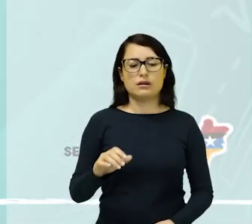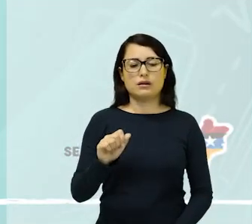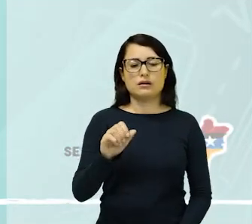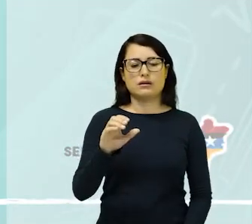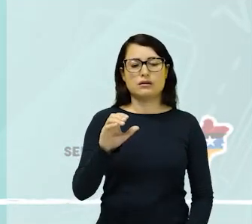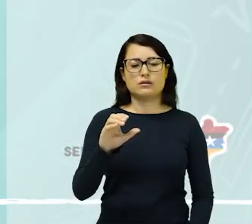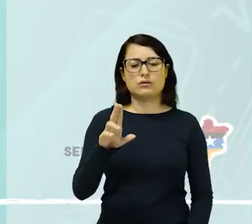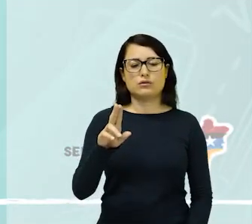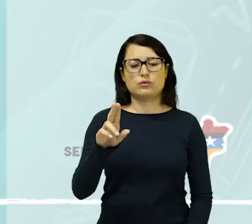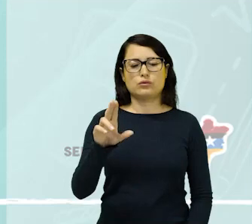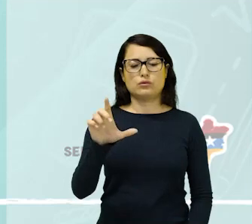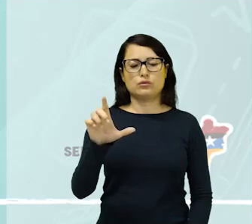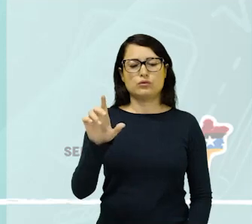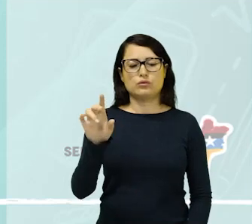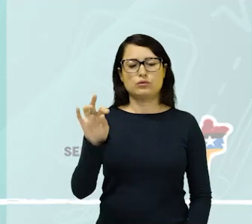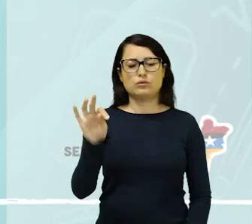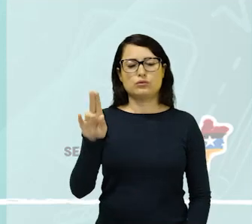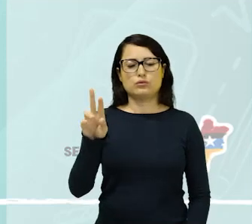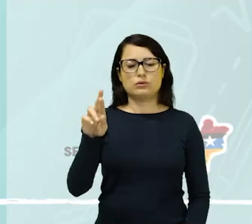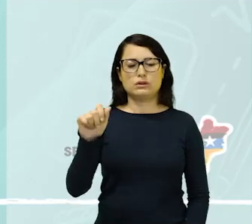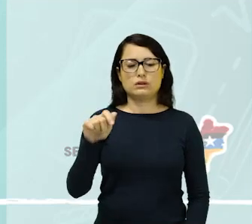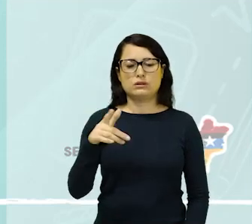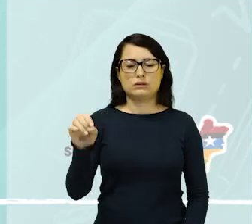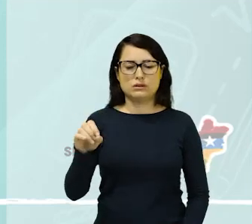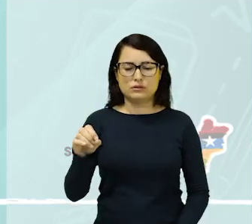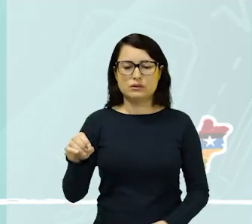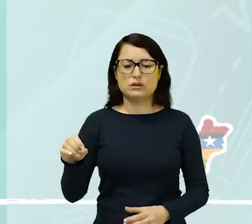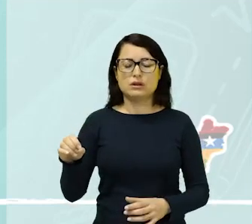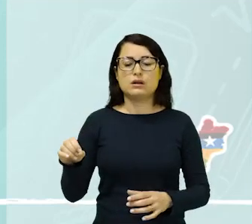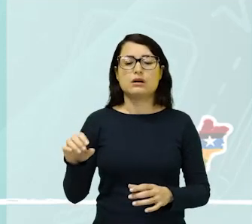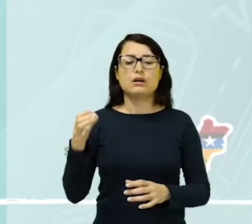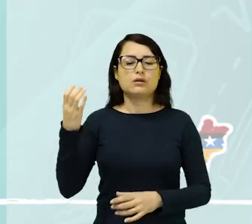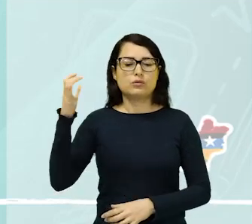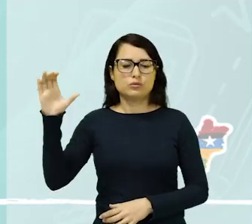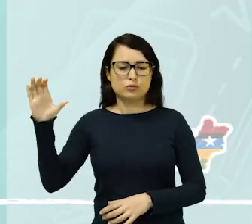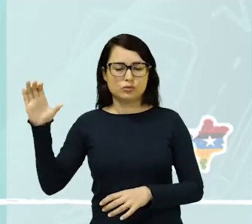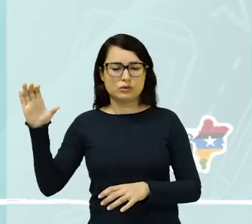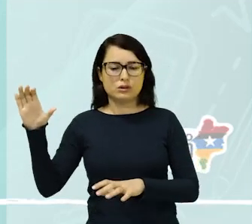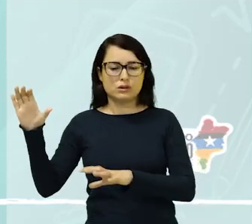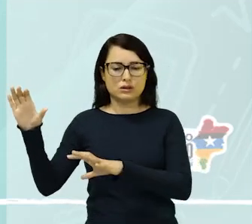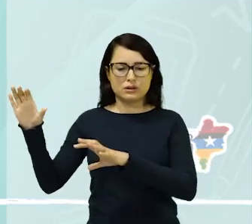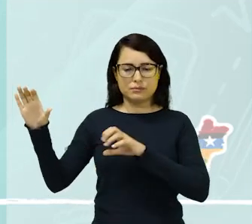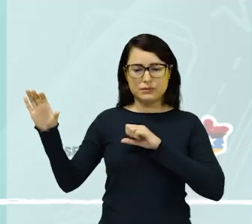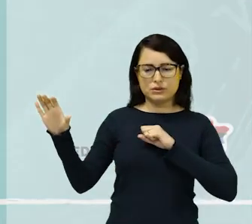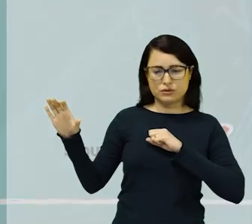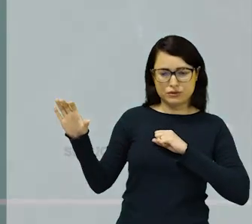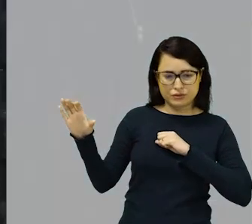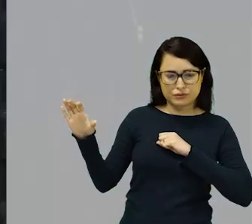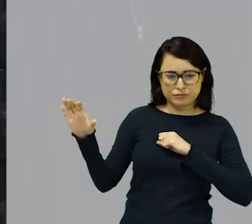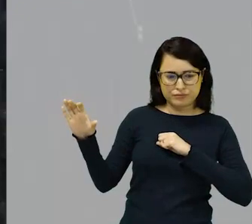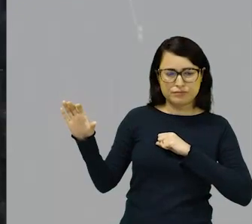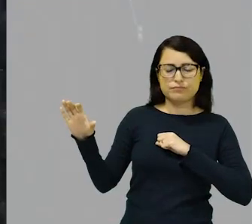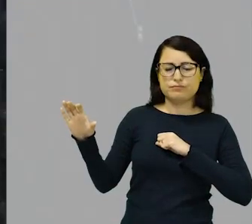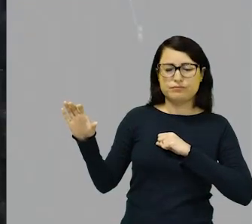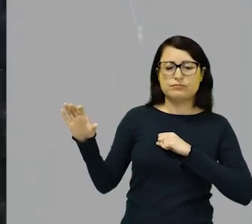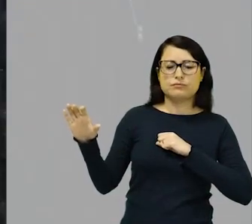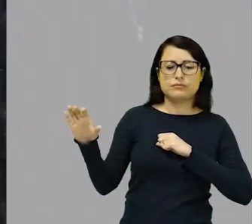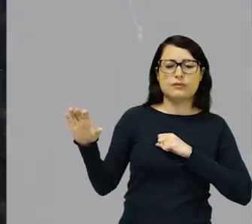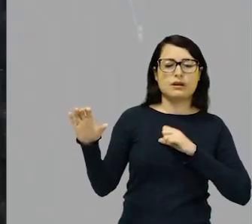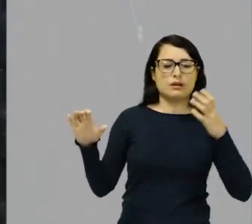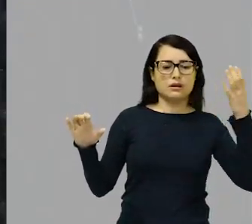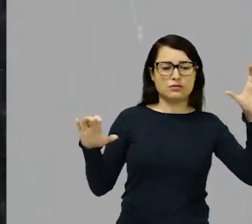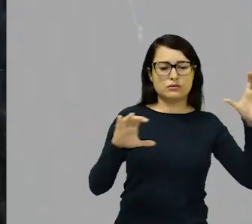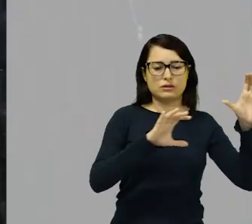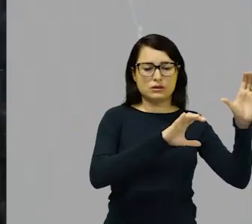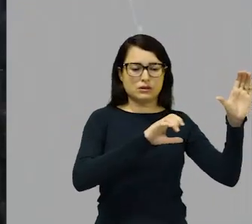adota certos aspectos de outra a partir do seu convívio. Foi o que aconteceu com os índios no Brasil. Na colonização, os índios